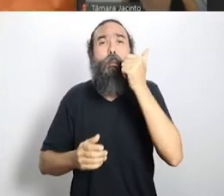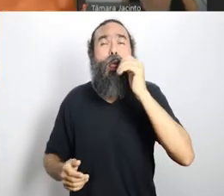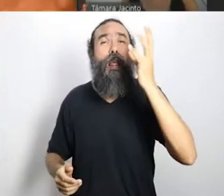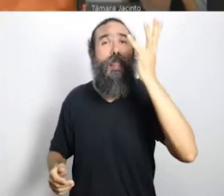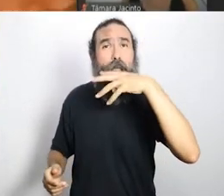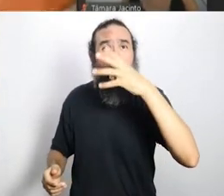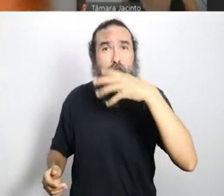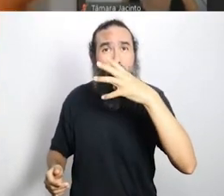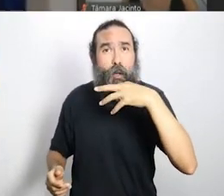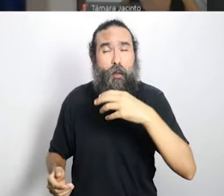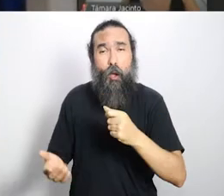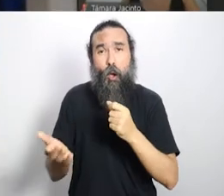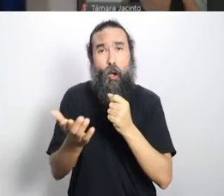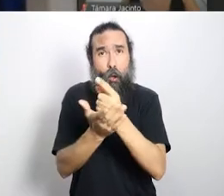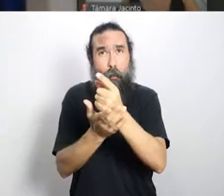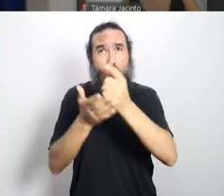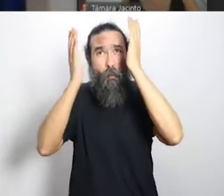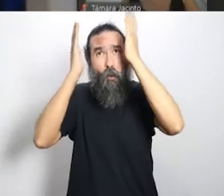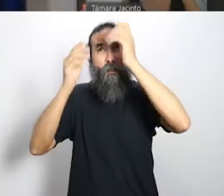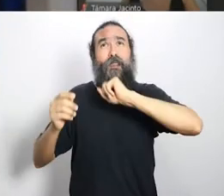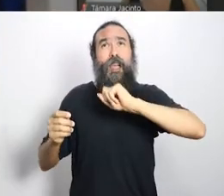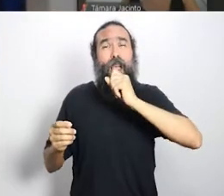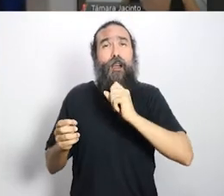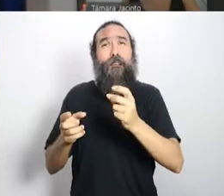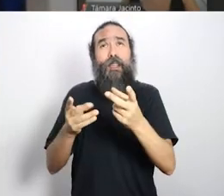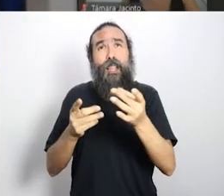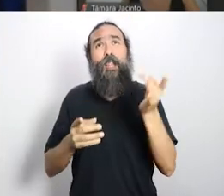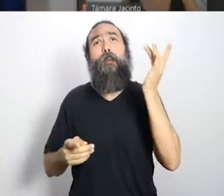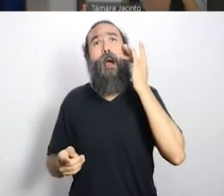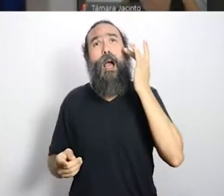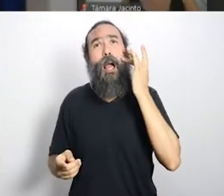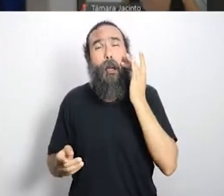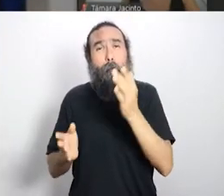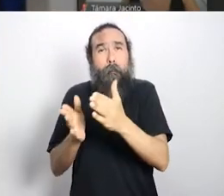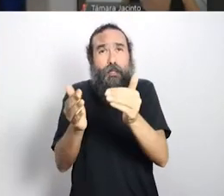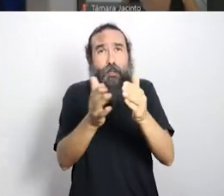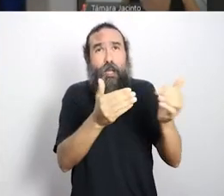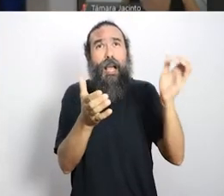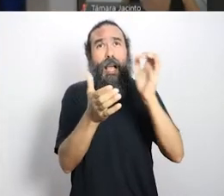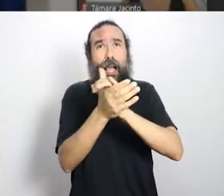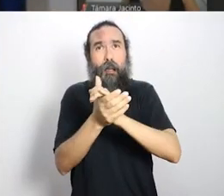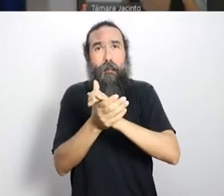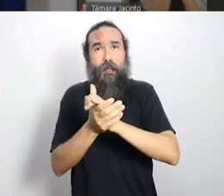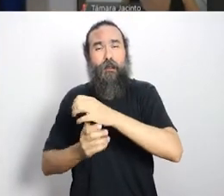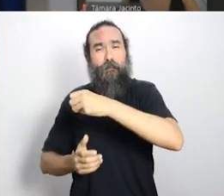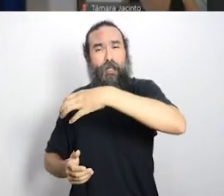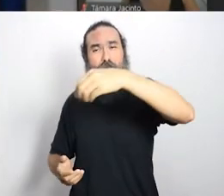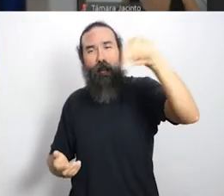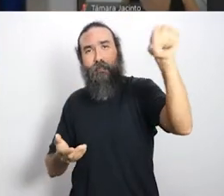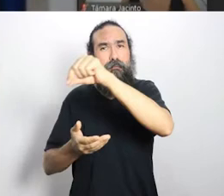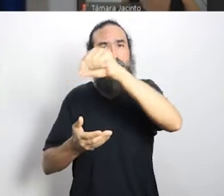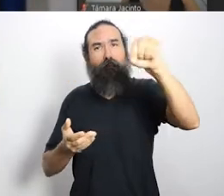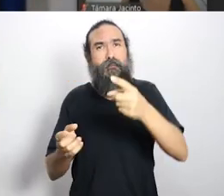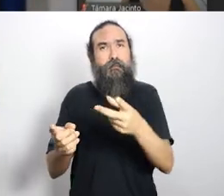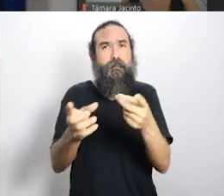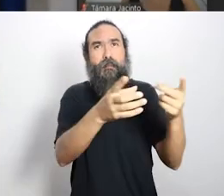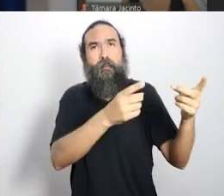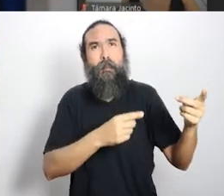Comprador de burro velho, vendedor de pala, pedidor de casamento, arrastador de mala. Ô, Bully, eu tô